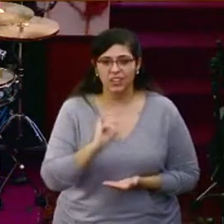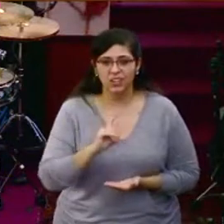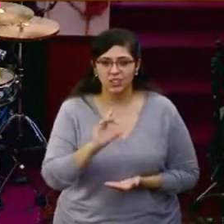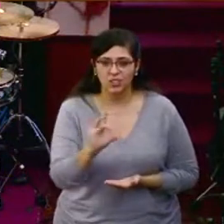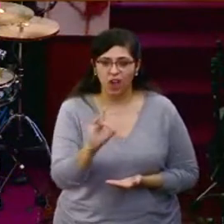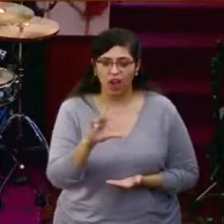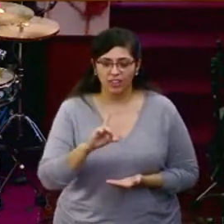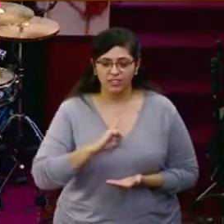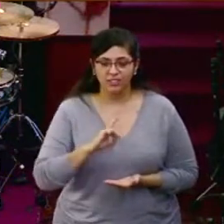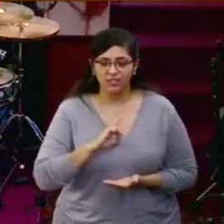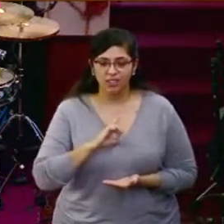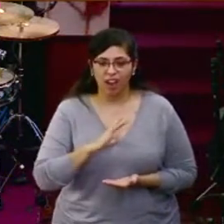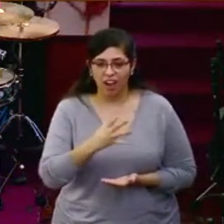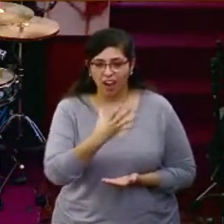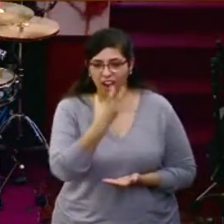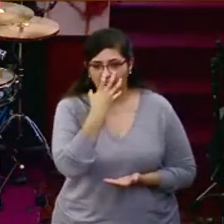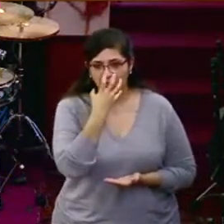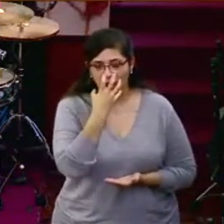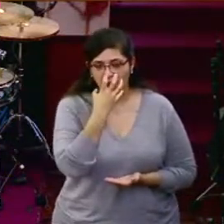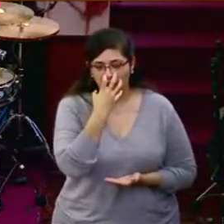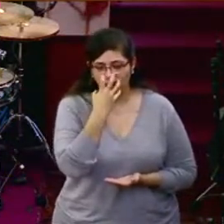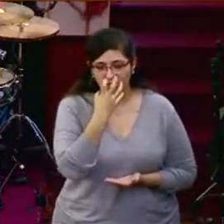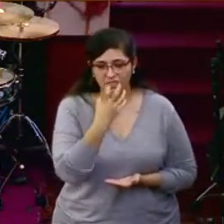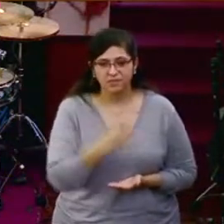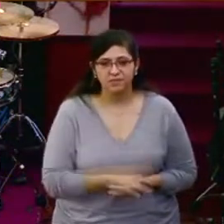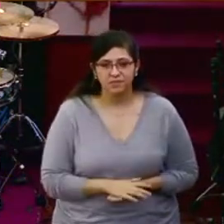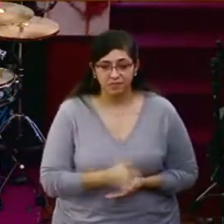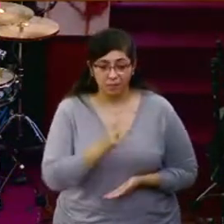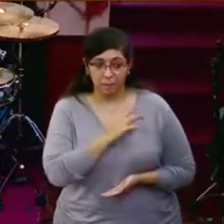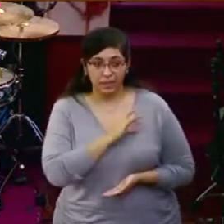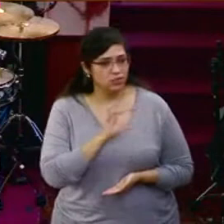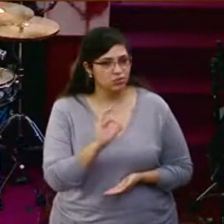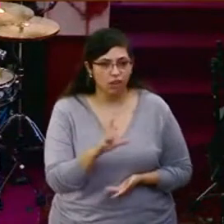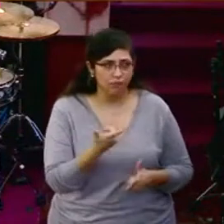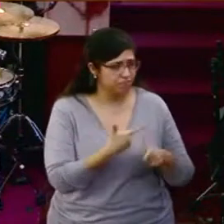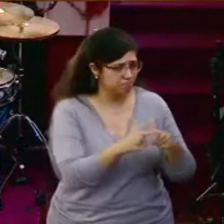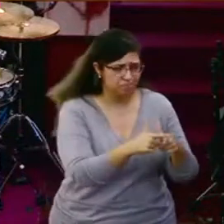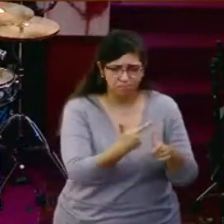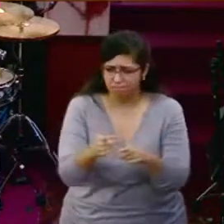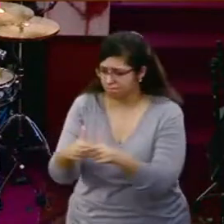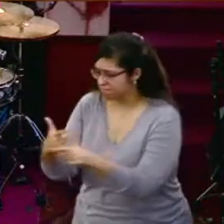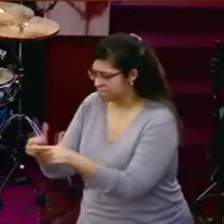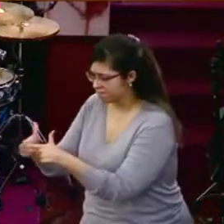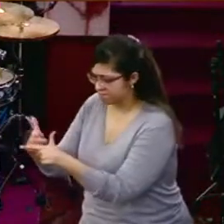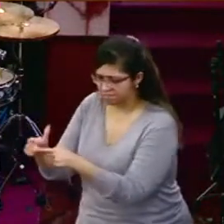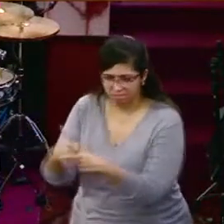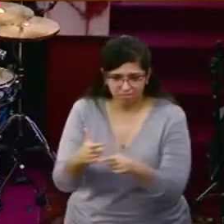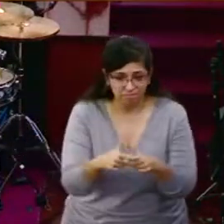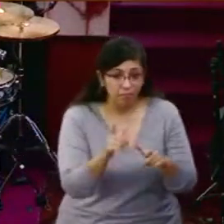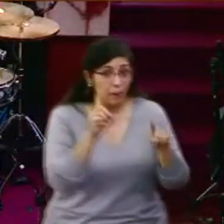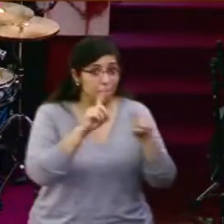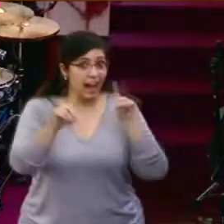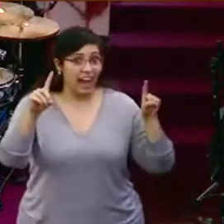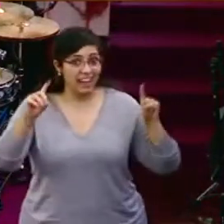medroso e então ele era encostado contra a parede problemas problemas problemas e de repente